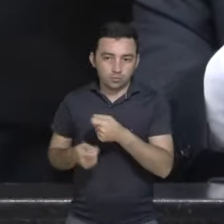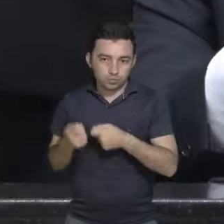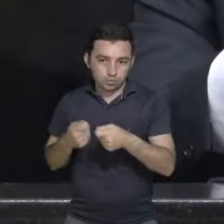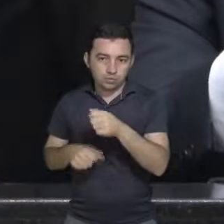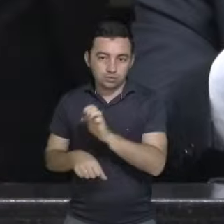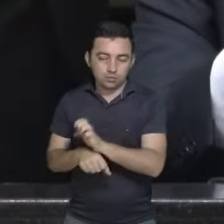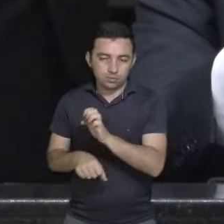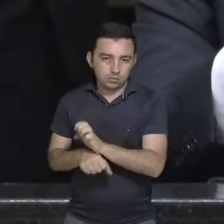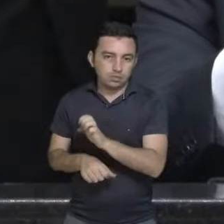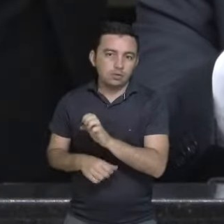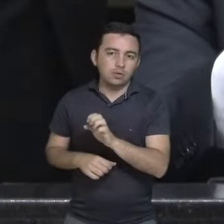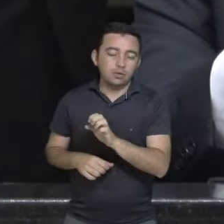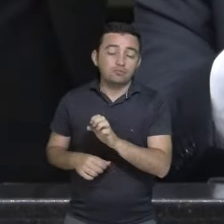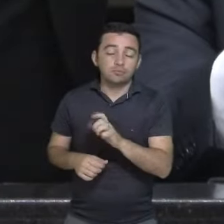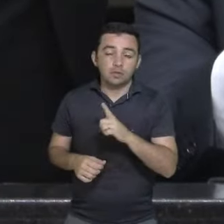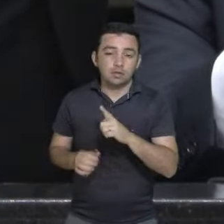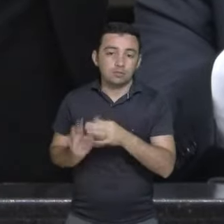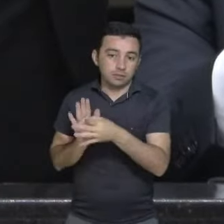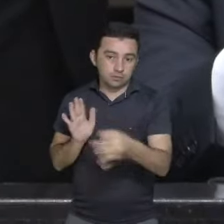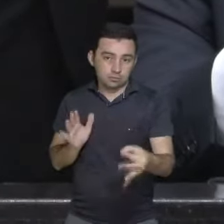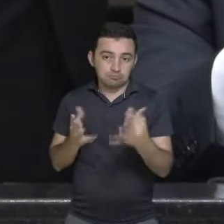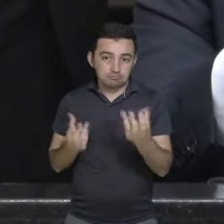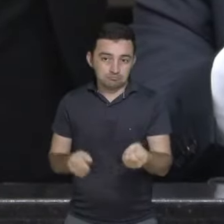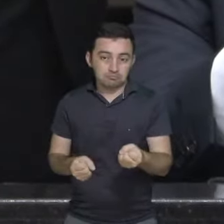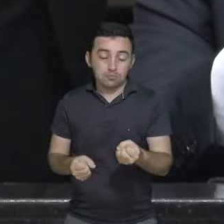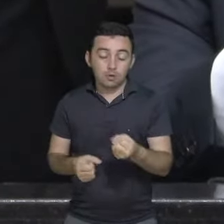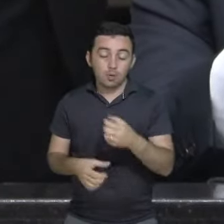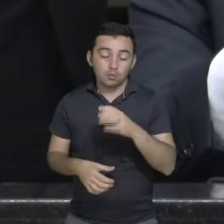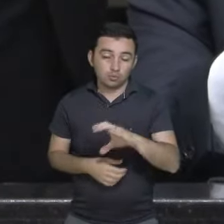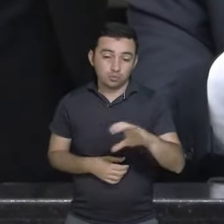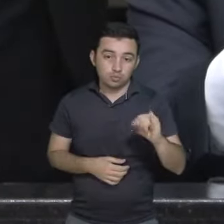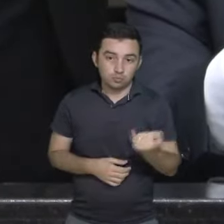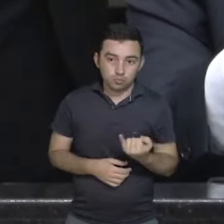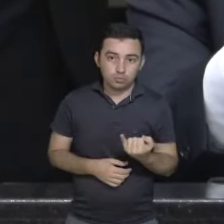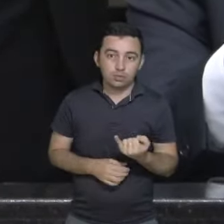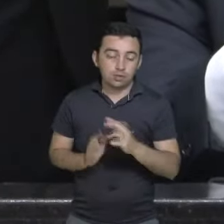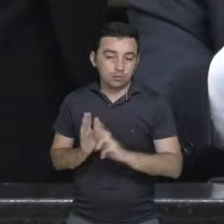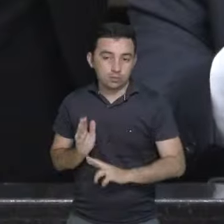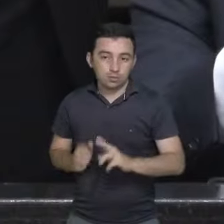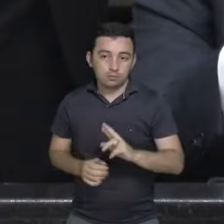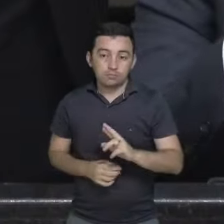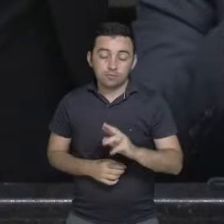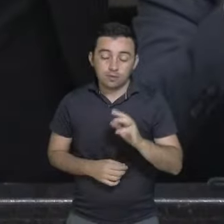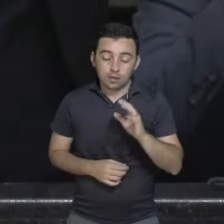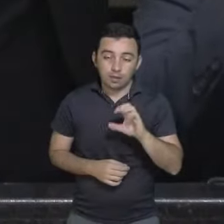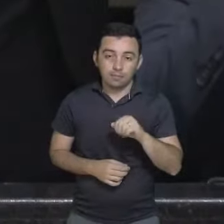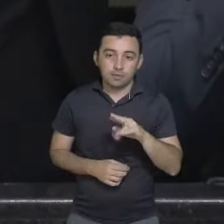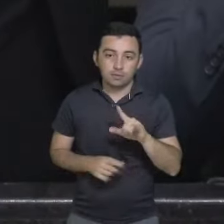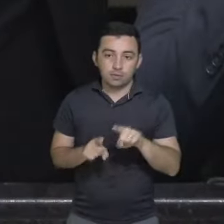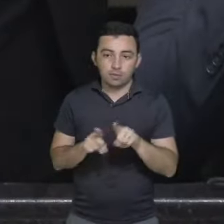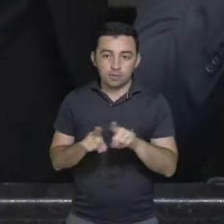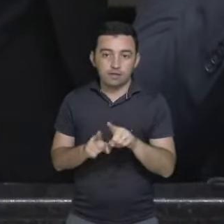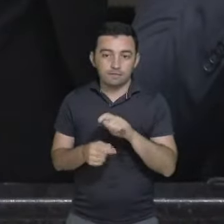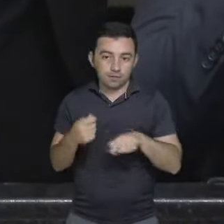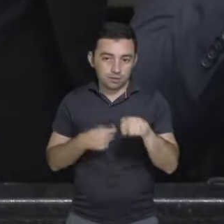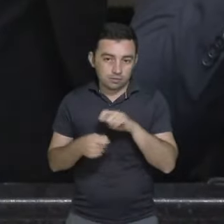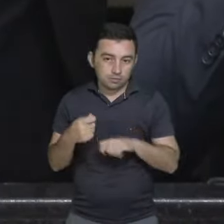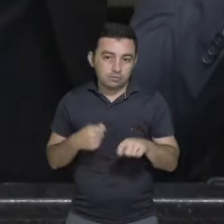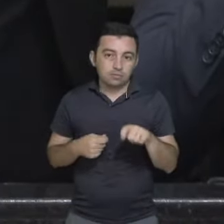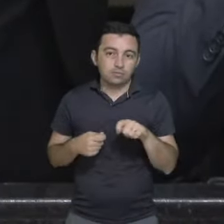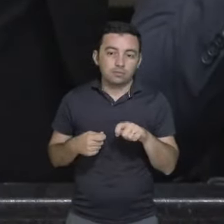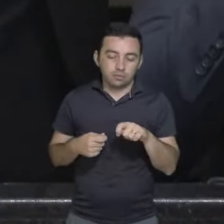providências. Pareceres favoráveis das comissões de Constituição e Justiça, Relatoria deputado Camilo Martins, Comissão de Finanças e Tributação, Relatoria